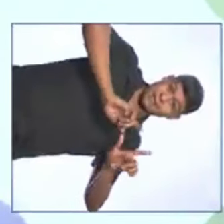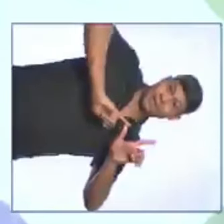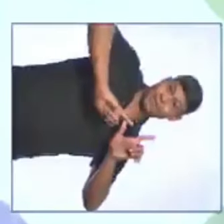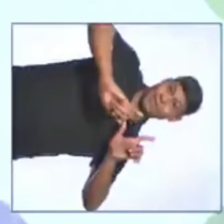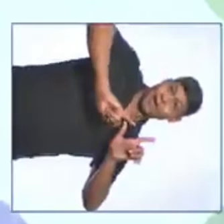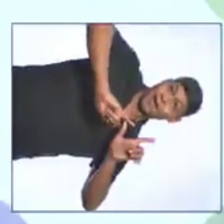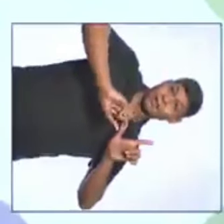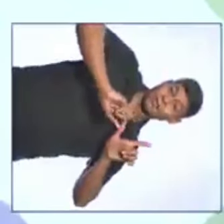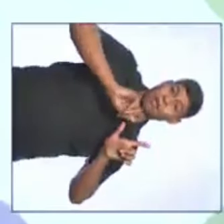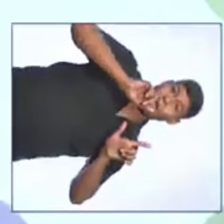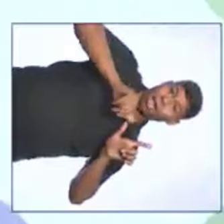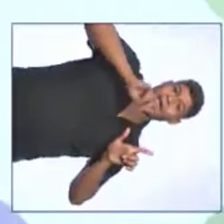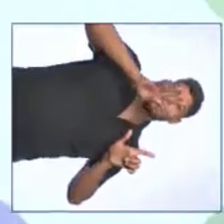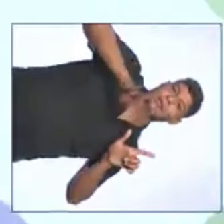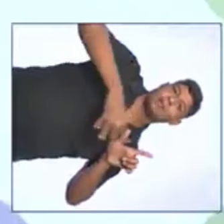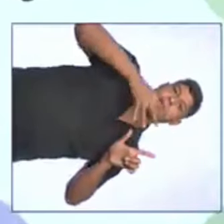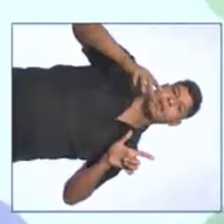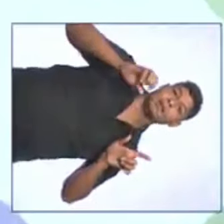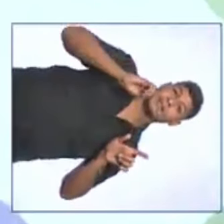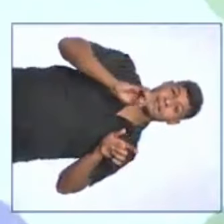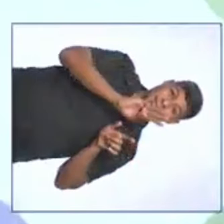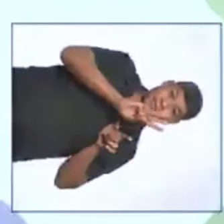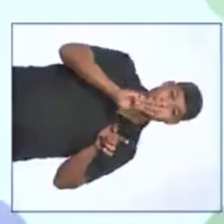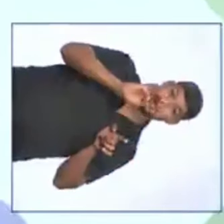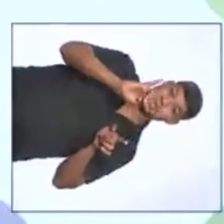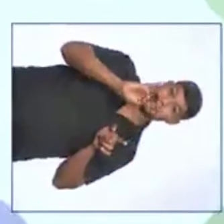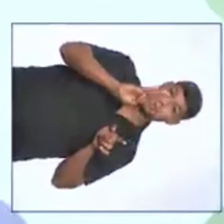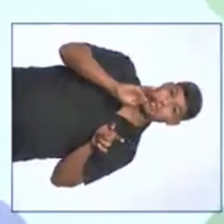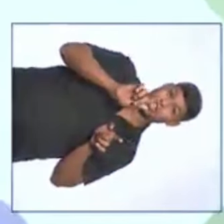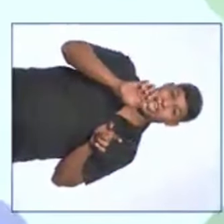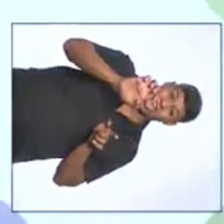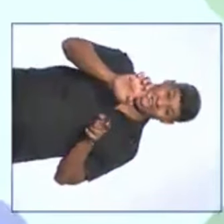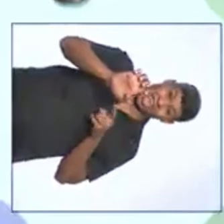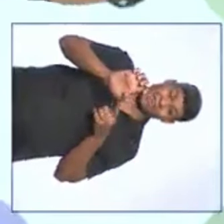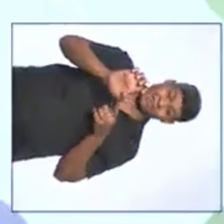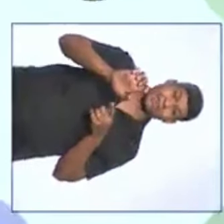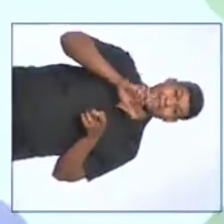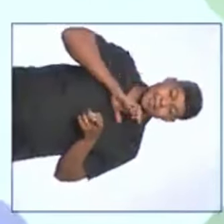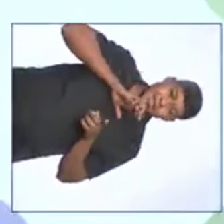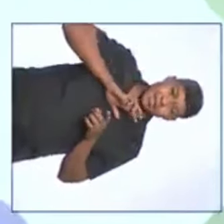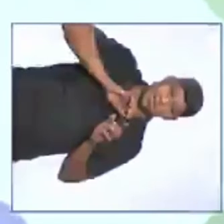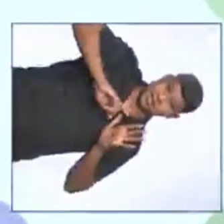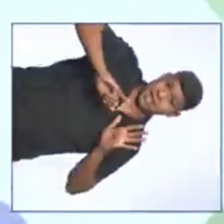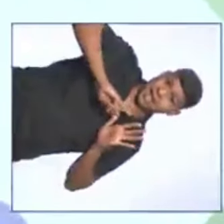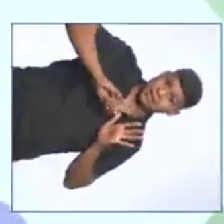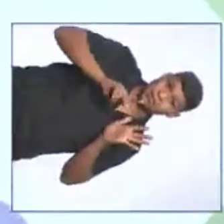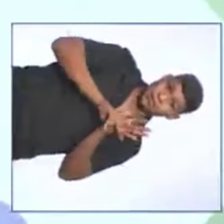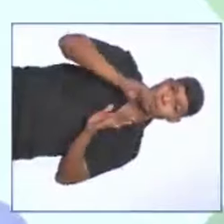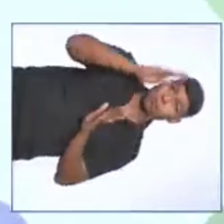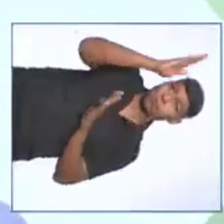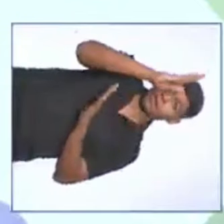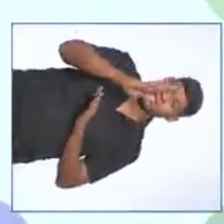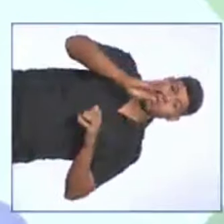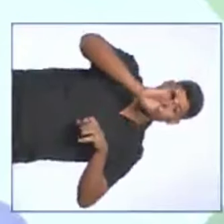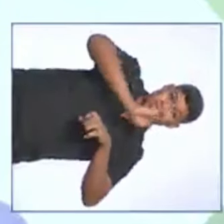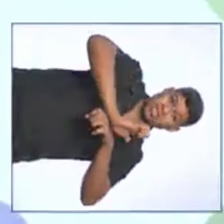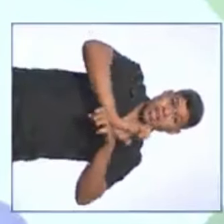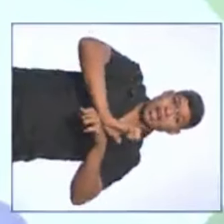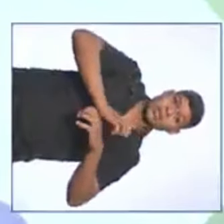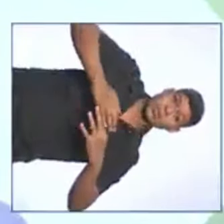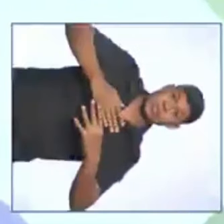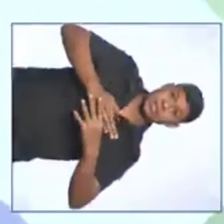eles são numa tabela, por exemplo. Se você for no site do IBGE, é da onde a gente tirou esses dados, e a maioria dos dados da população brasileira, do seu estado, da sua cidade,